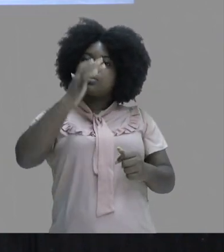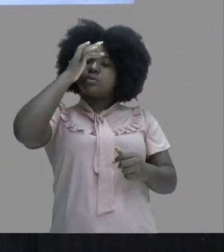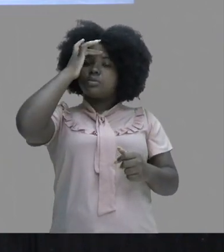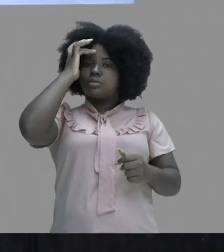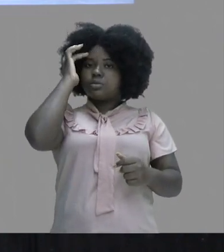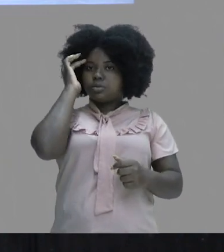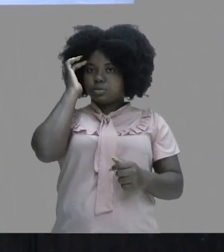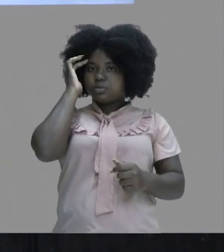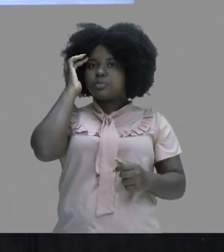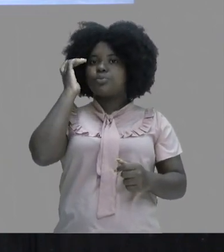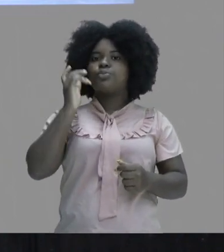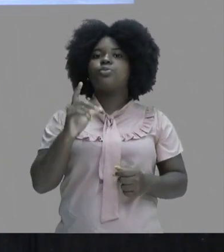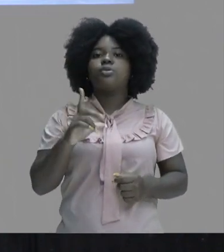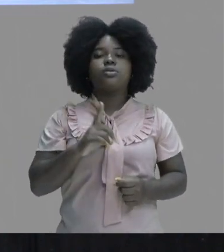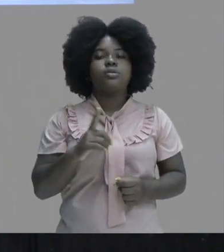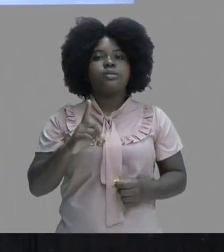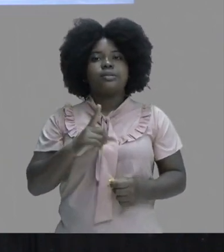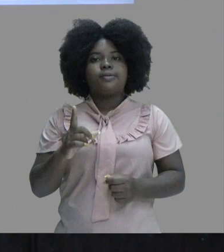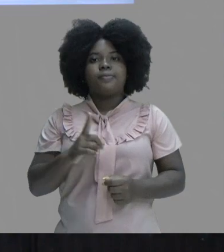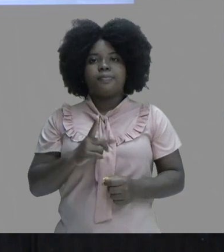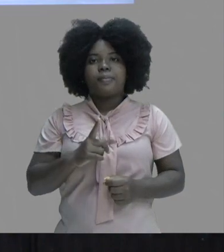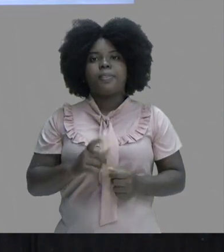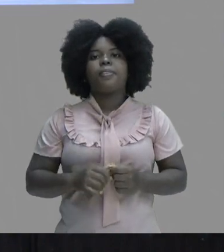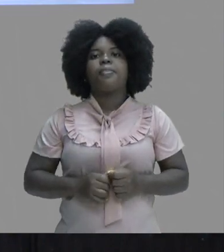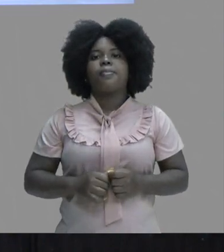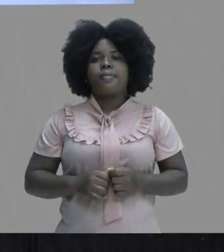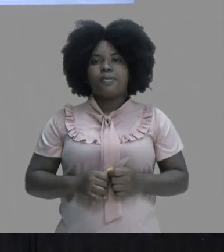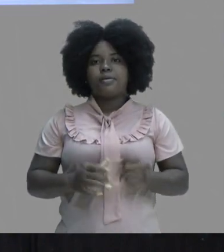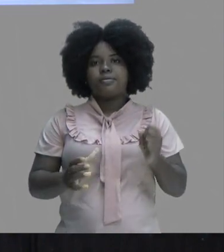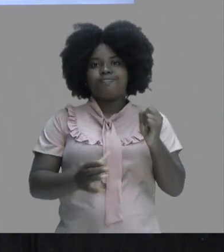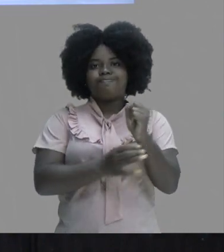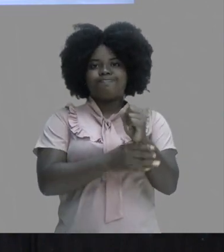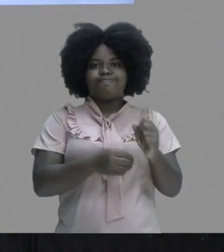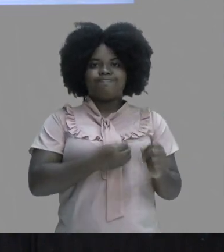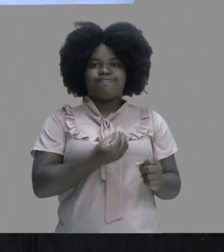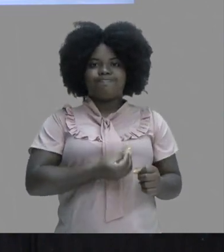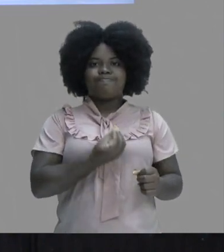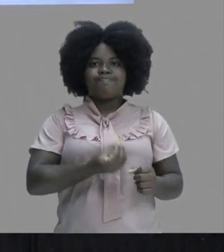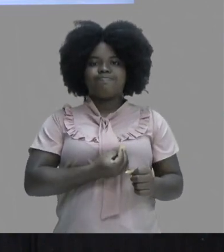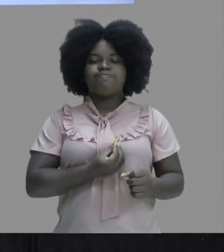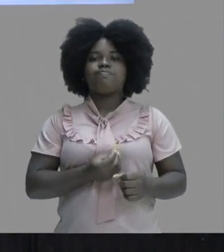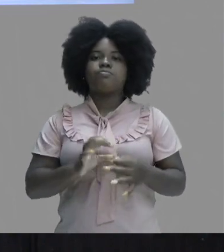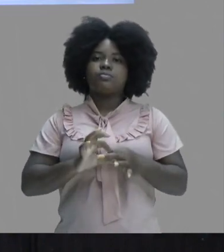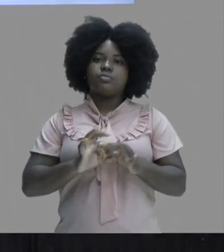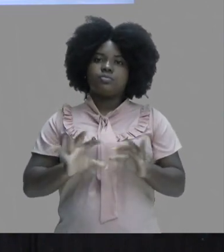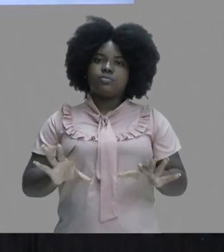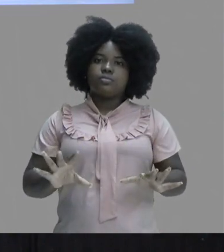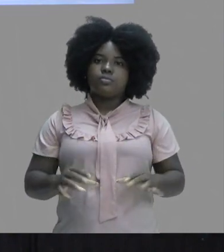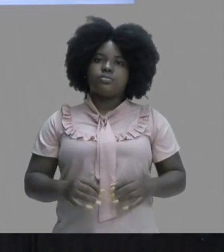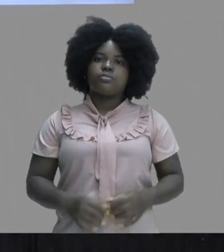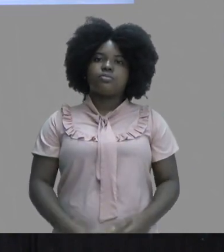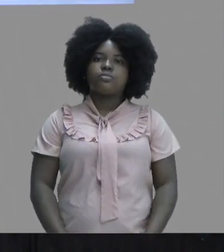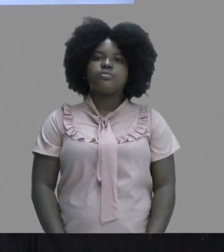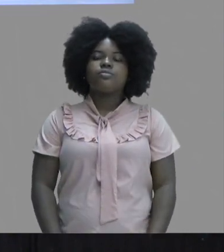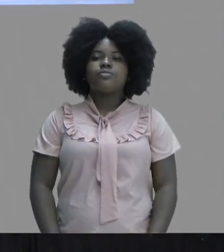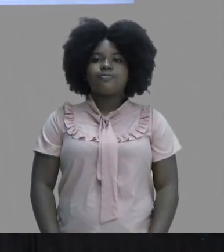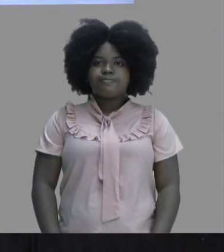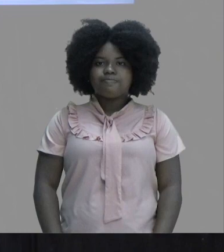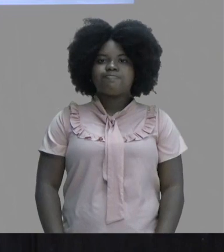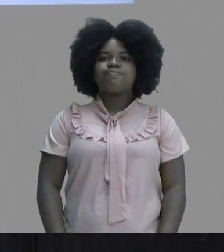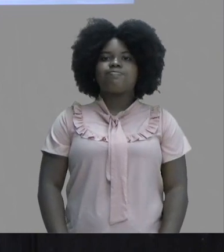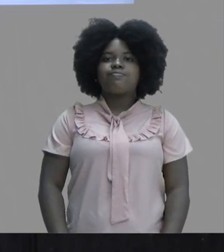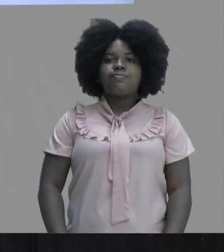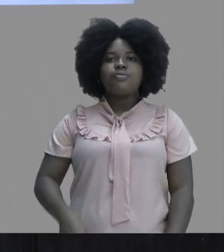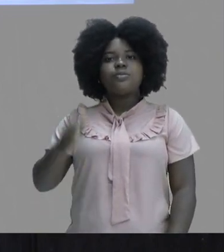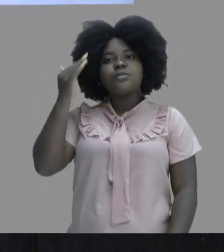critério, devem ter garantidas a sua vida, a sua liberdade, a sua dignidade, de acordo com as leis, de